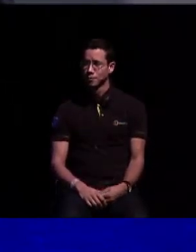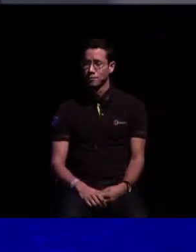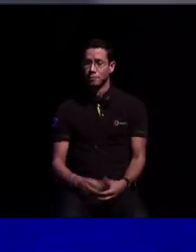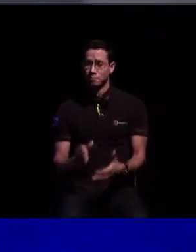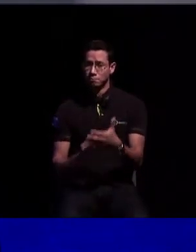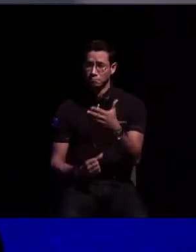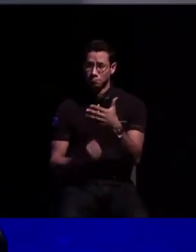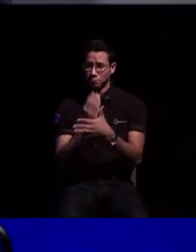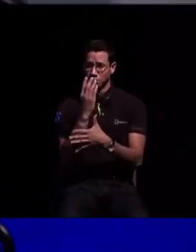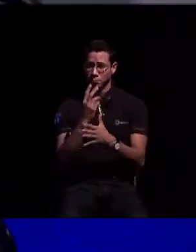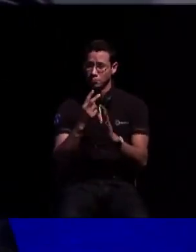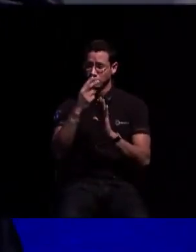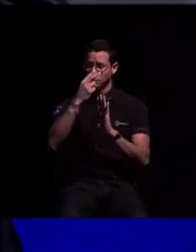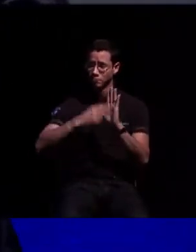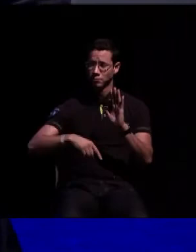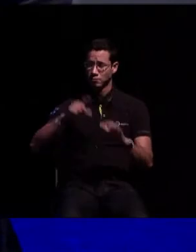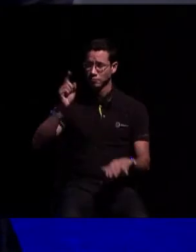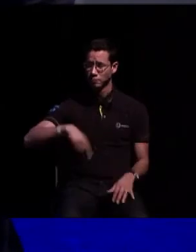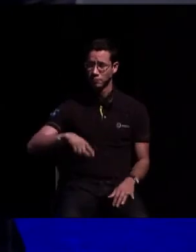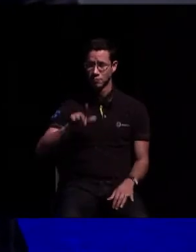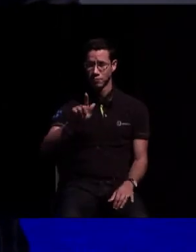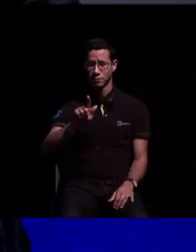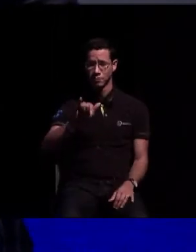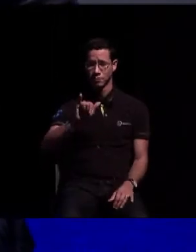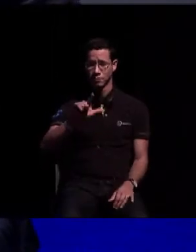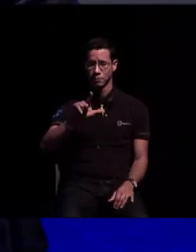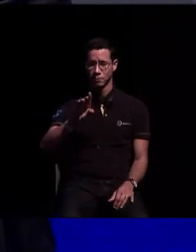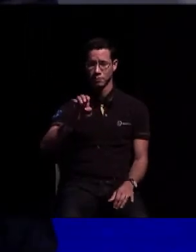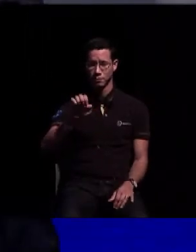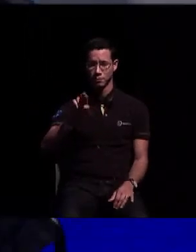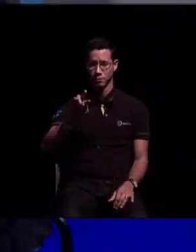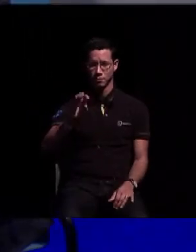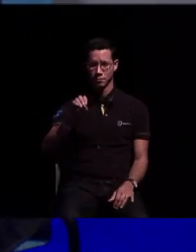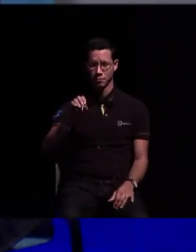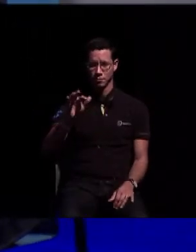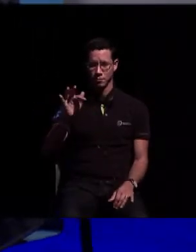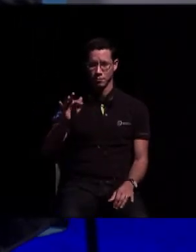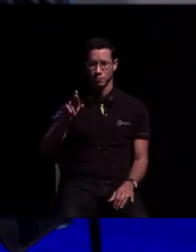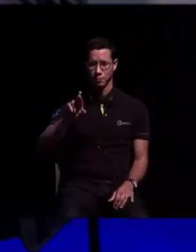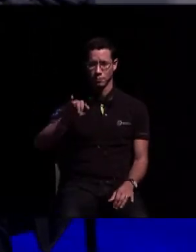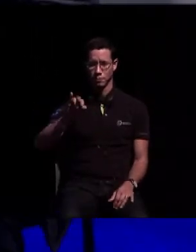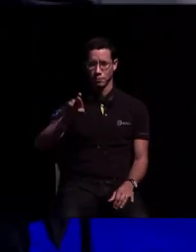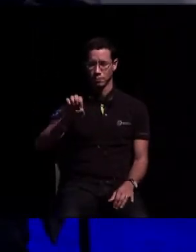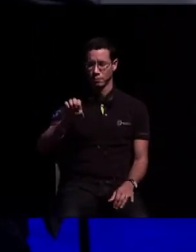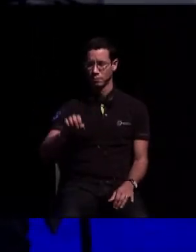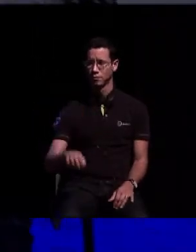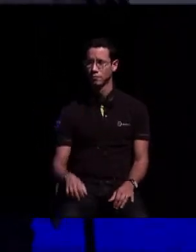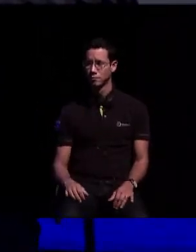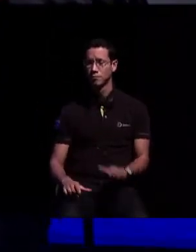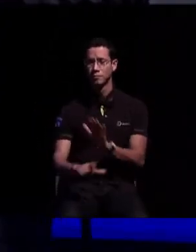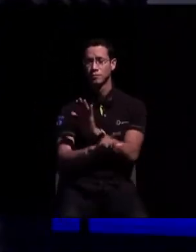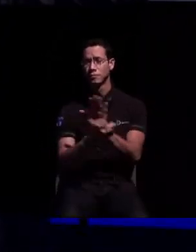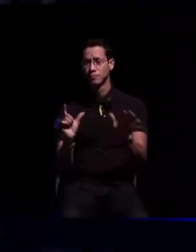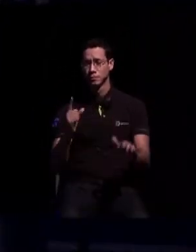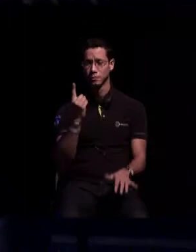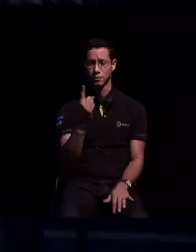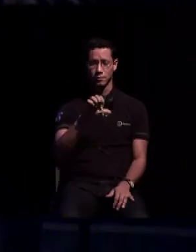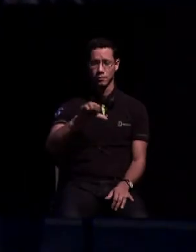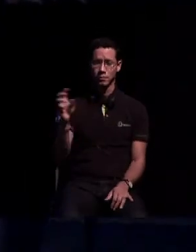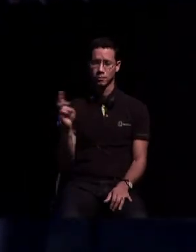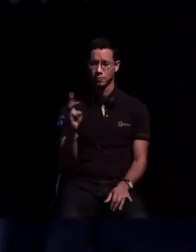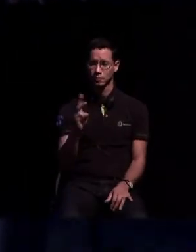criador dessa leitura entre nós foi Gilberto Freire, a partir da Casa Grande de Senzala, em 1933. Antes de 1933, o Brasil não